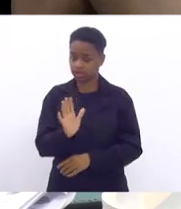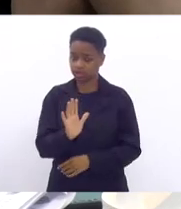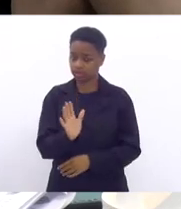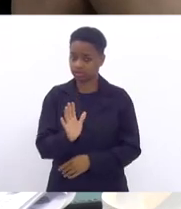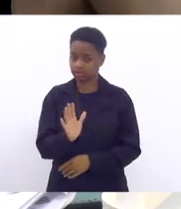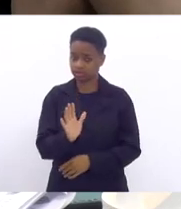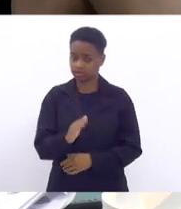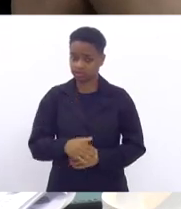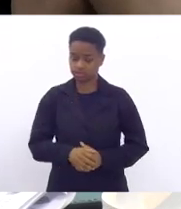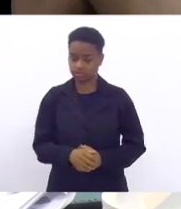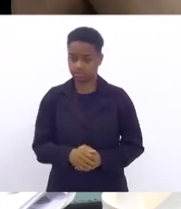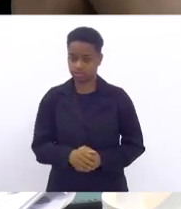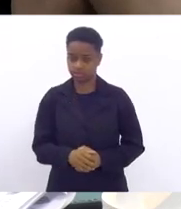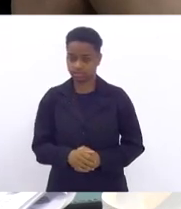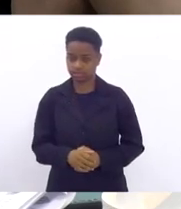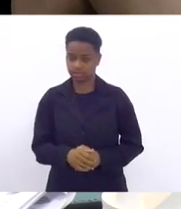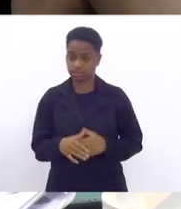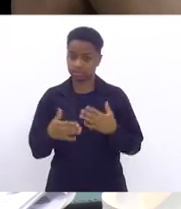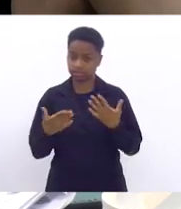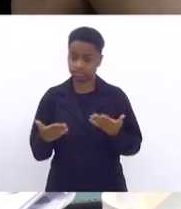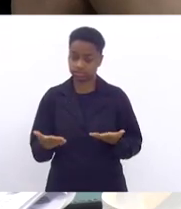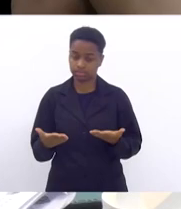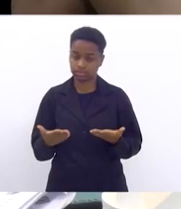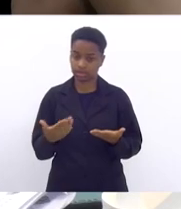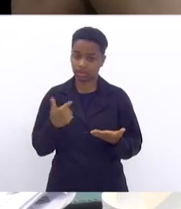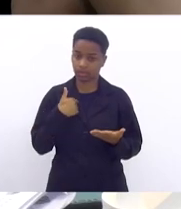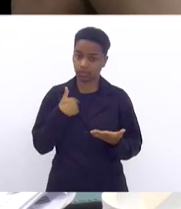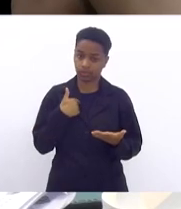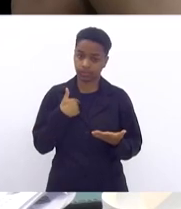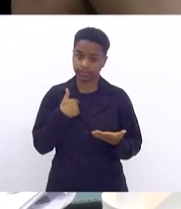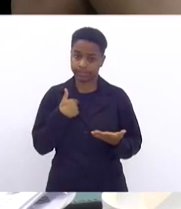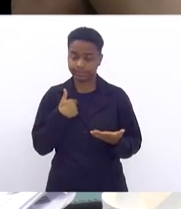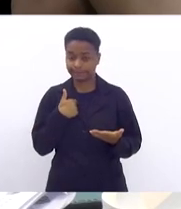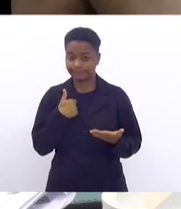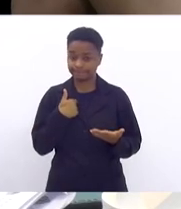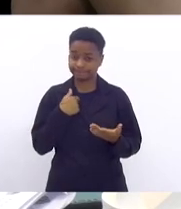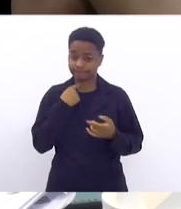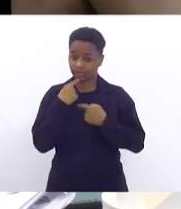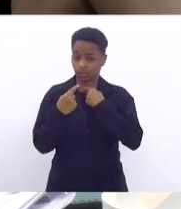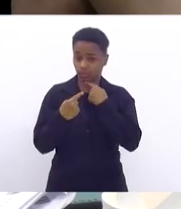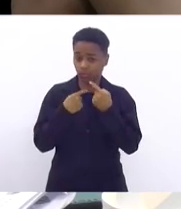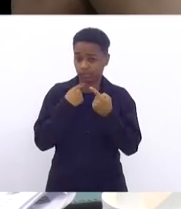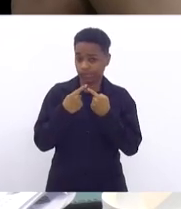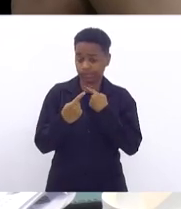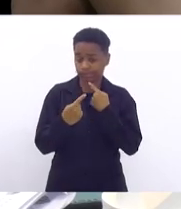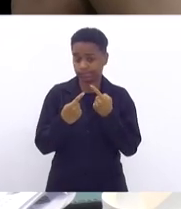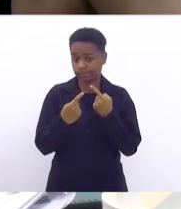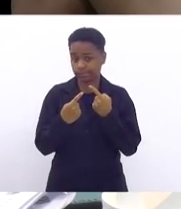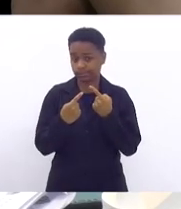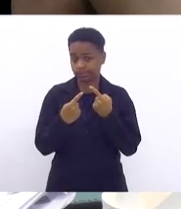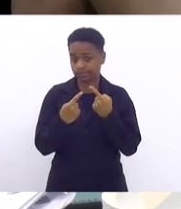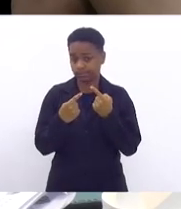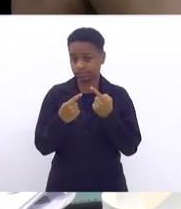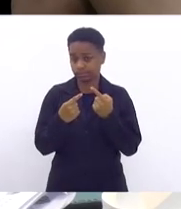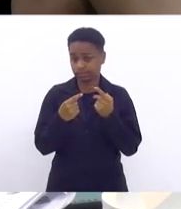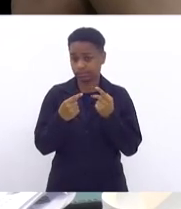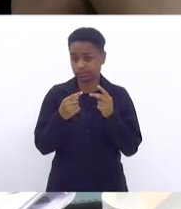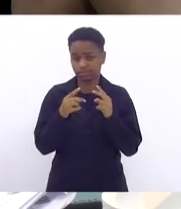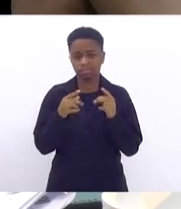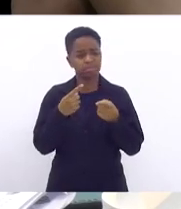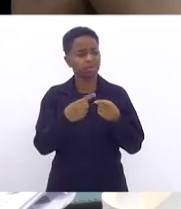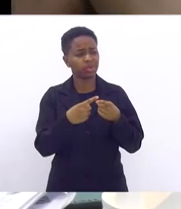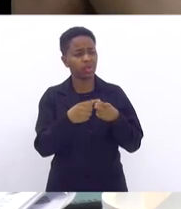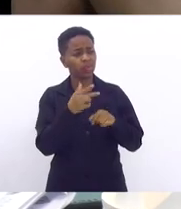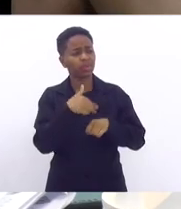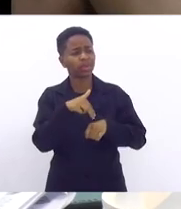estadual. Então, eu estou com essa dúvida sobre ter ou não... O que seria da União? Eu pensei